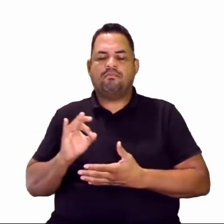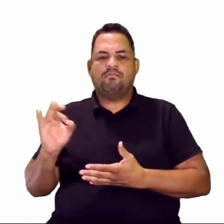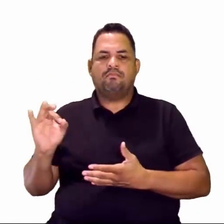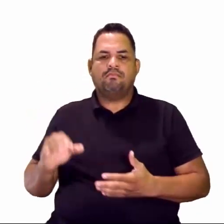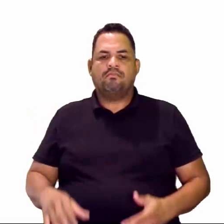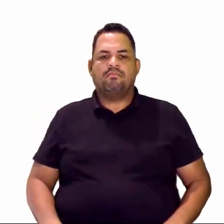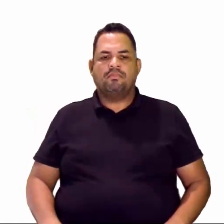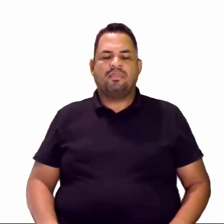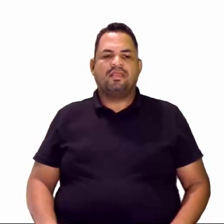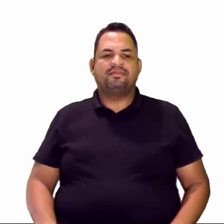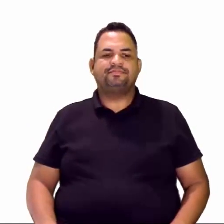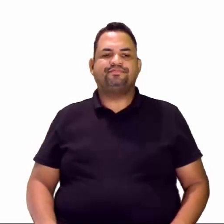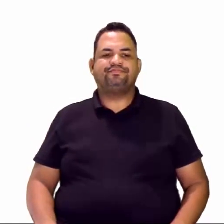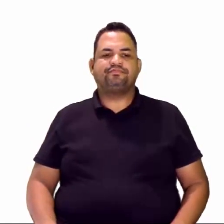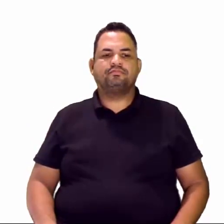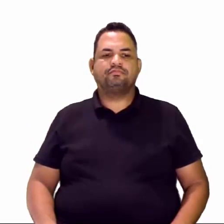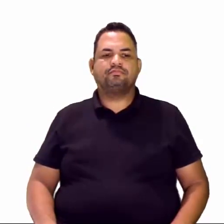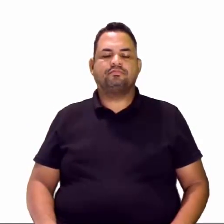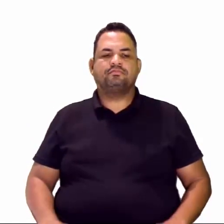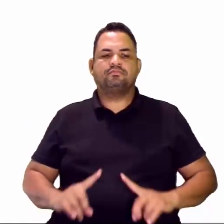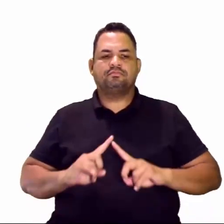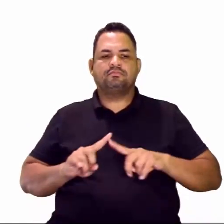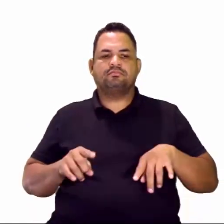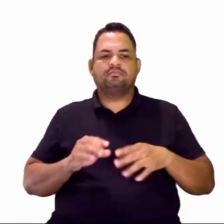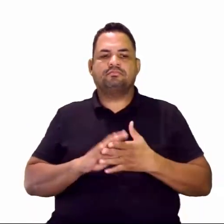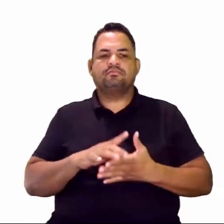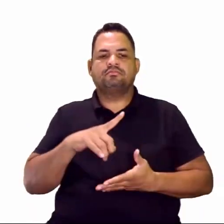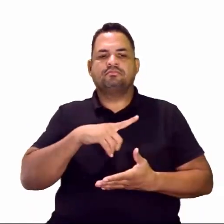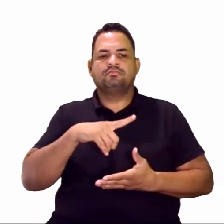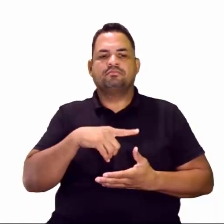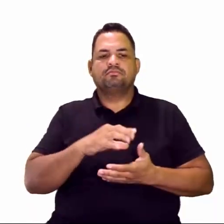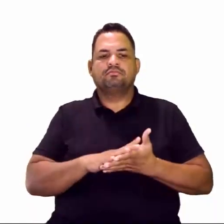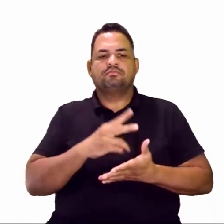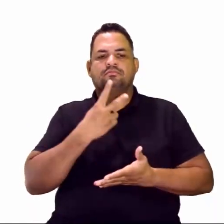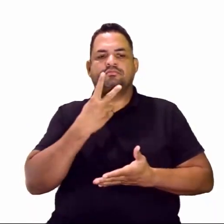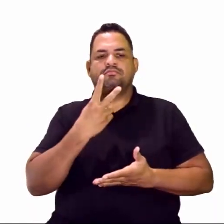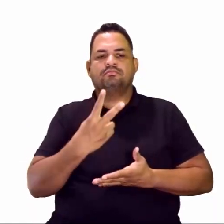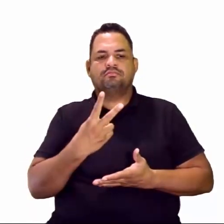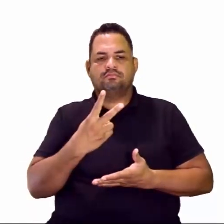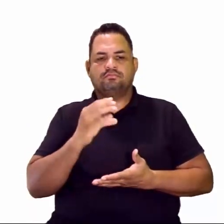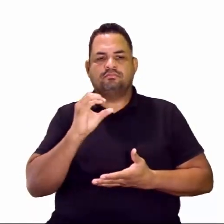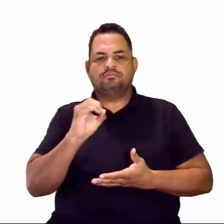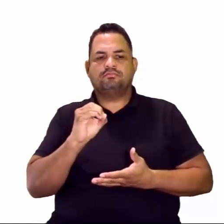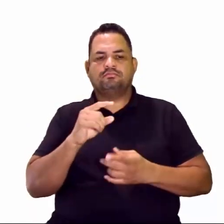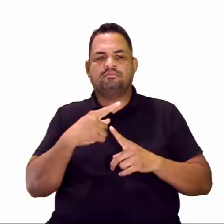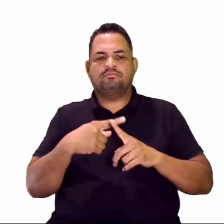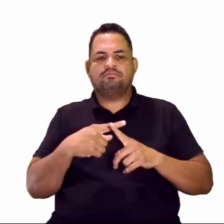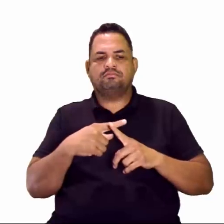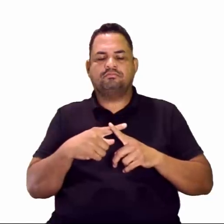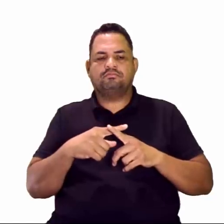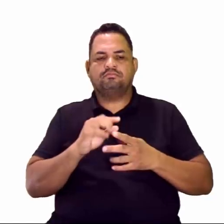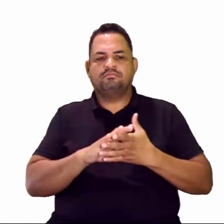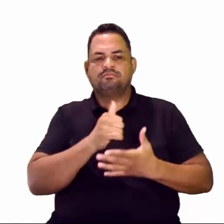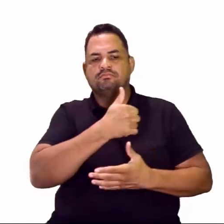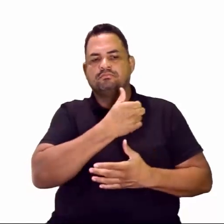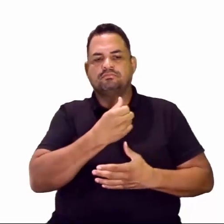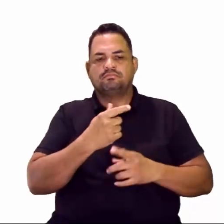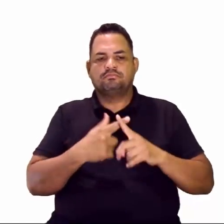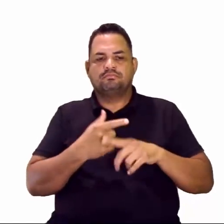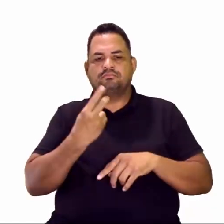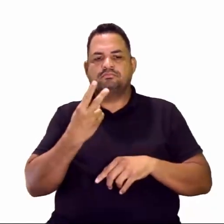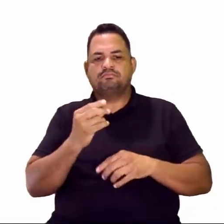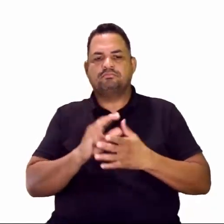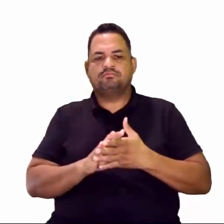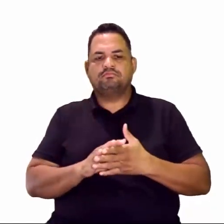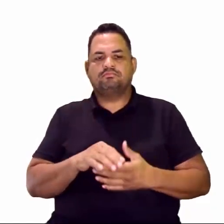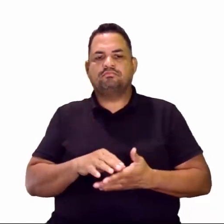100% da amostra. No entanto, como existe 2 oxigênios, então fazemos 16 vezes 2